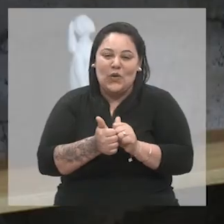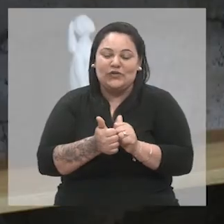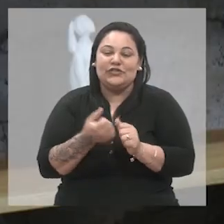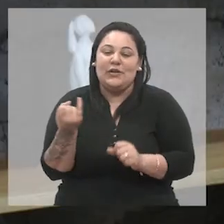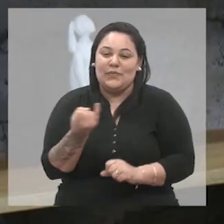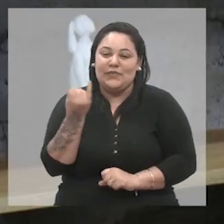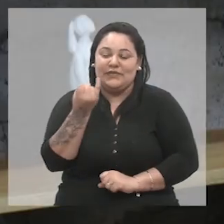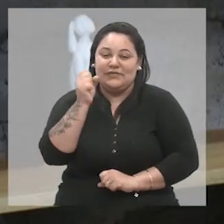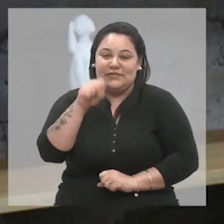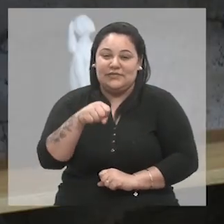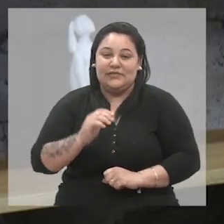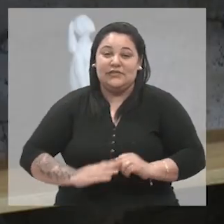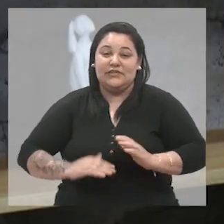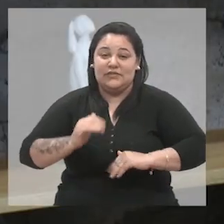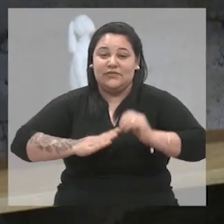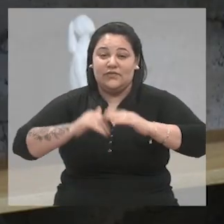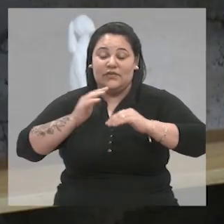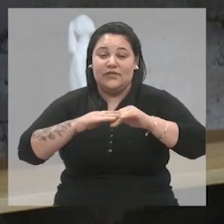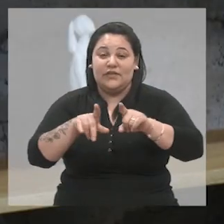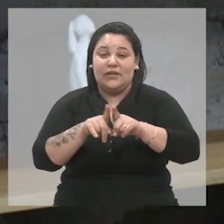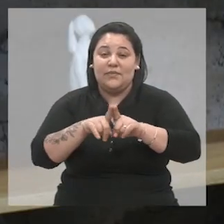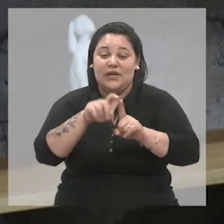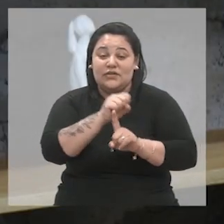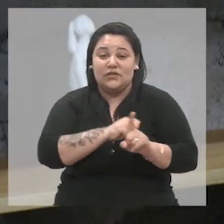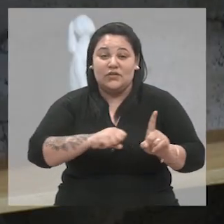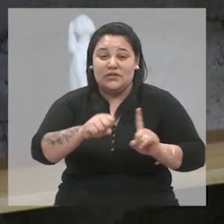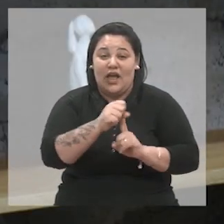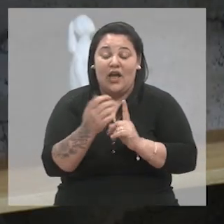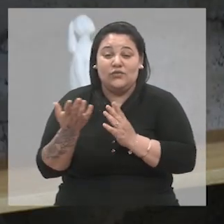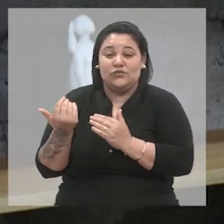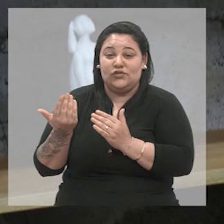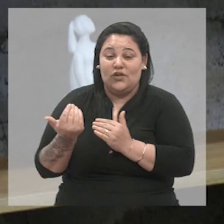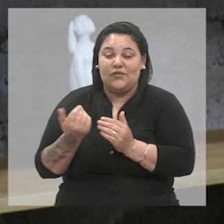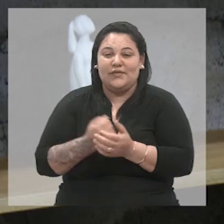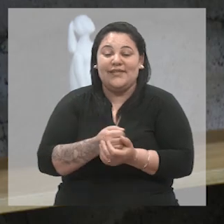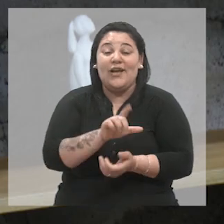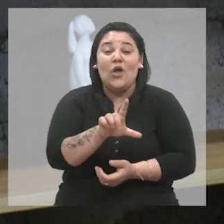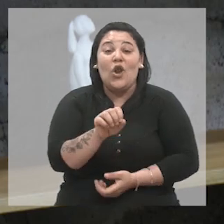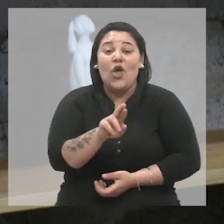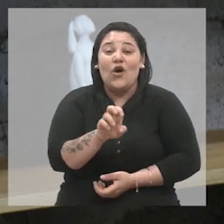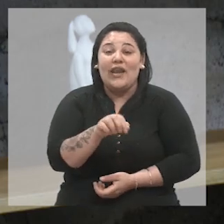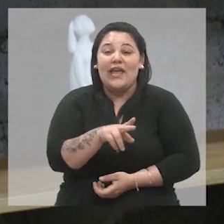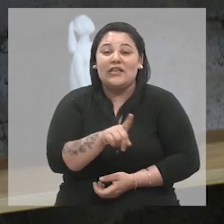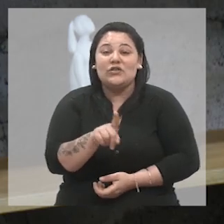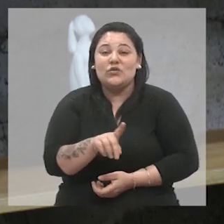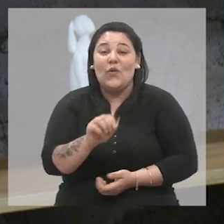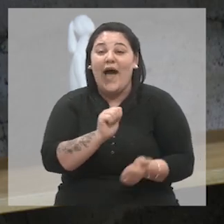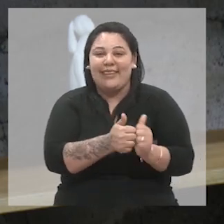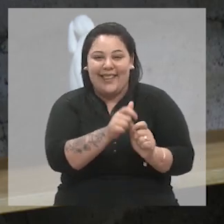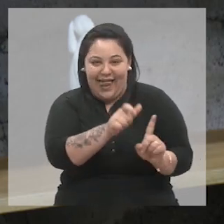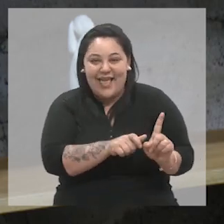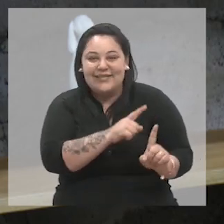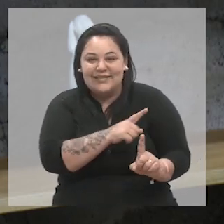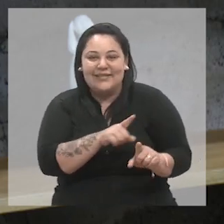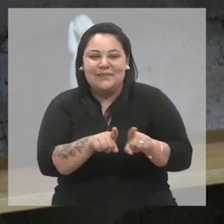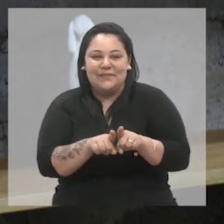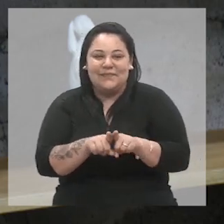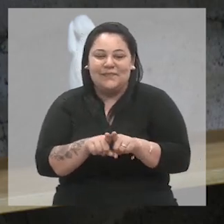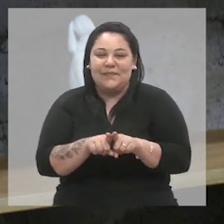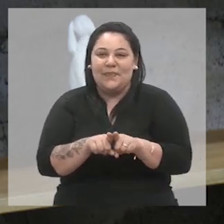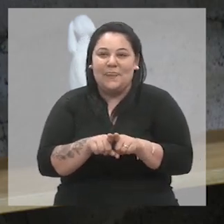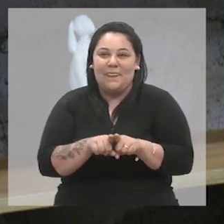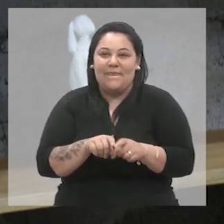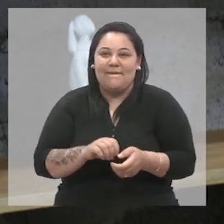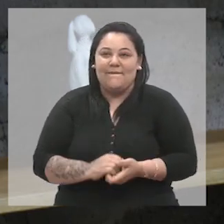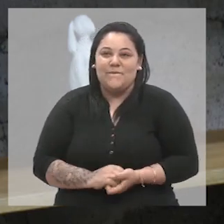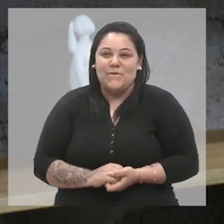esporte que é fundamental, desenvolve, né, a questão social, os jovens, o Lorenzo, né, atleta, depois a gente vai contar também,